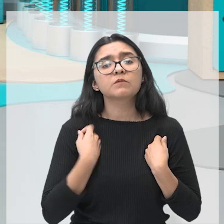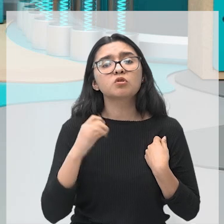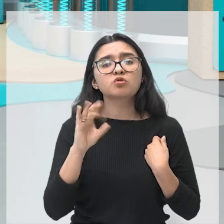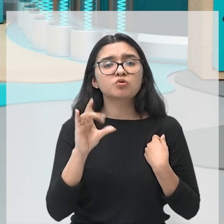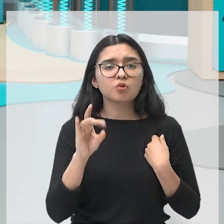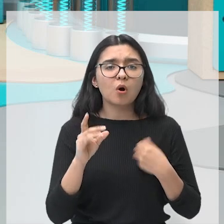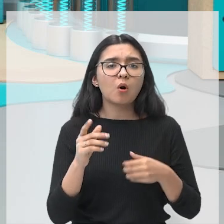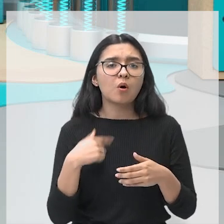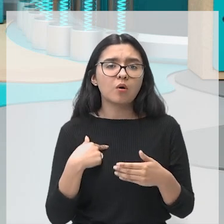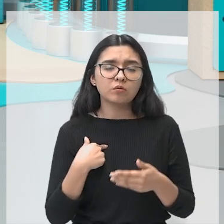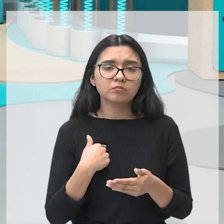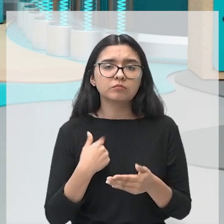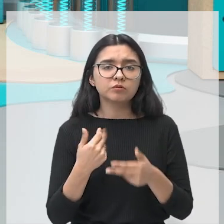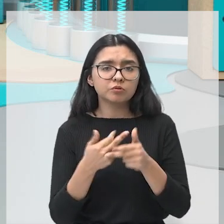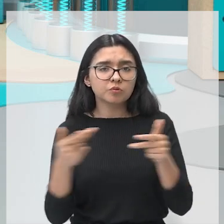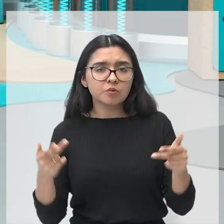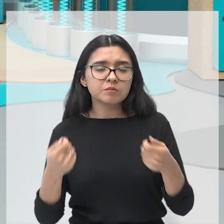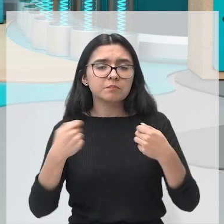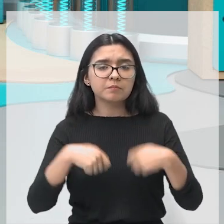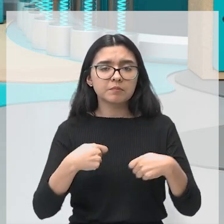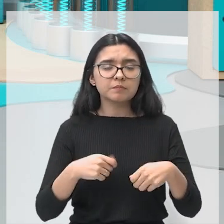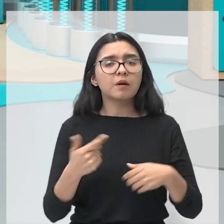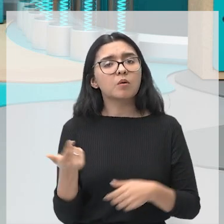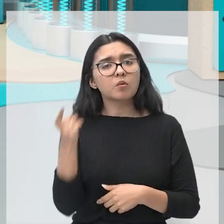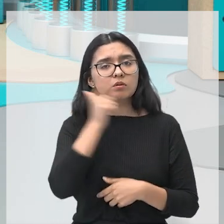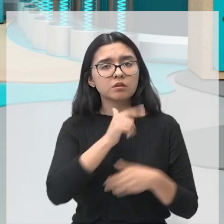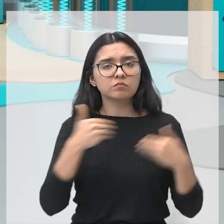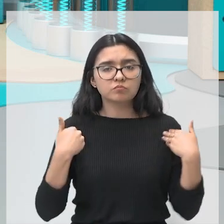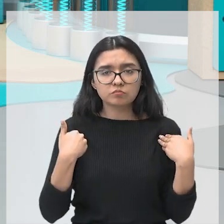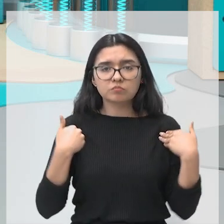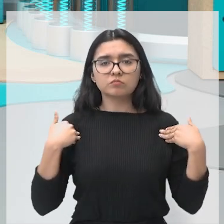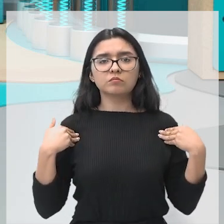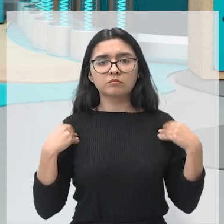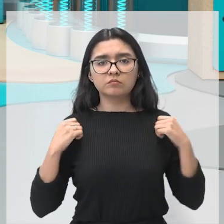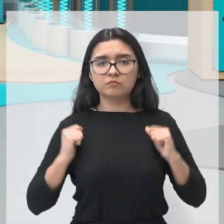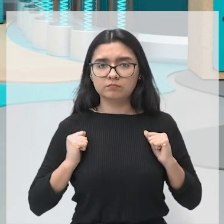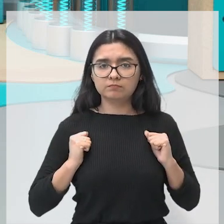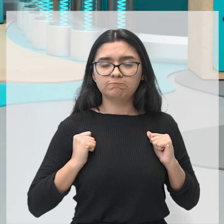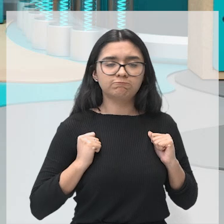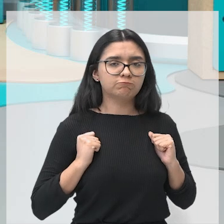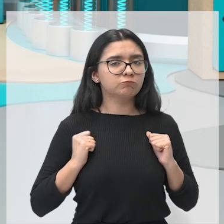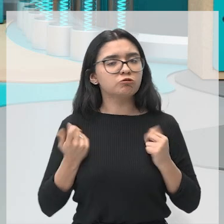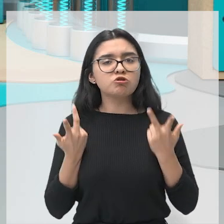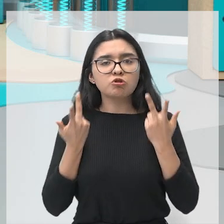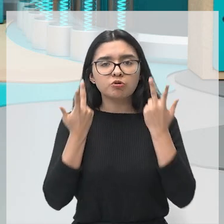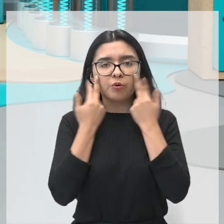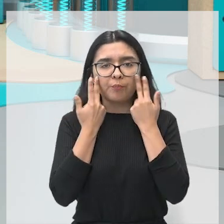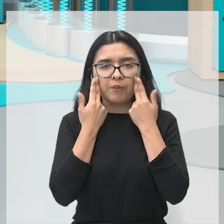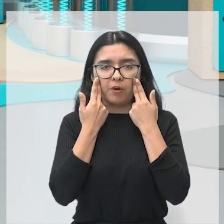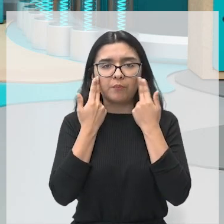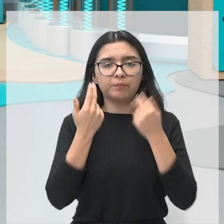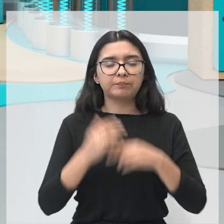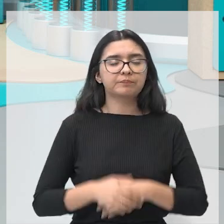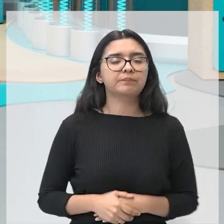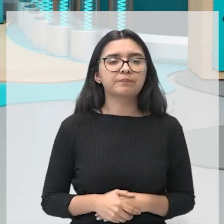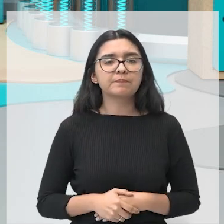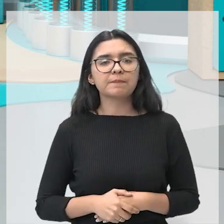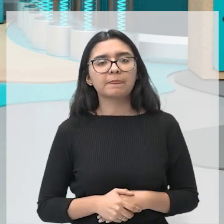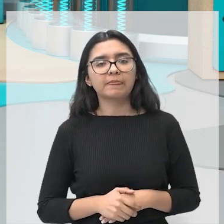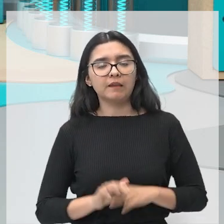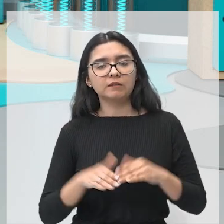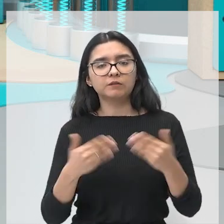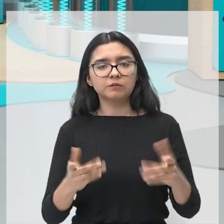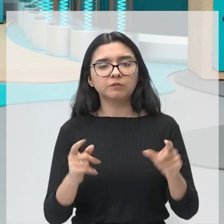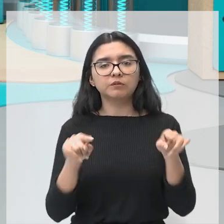peso adequado para eu conseguir andar tranquilo ali para a escola sem peso excessivo na mochila. A